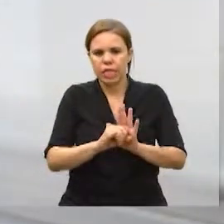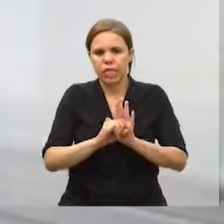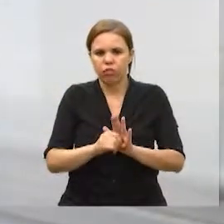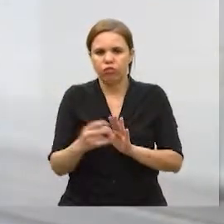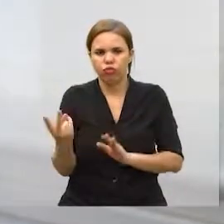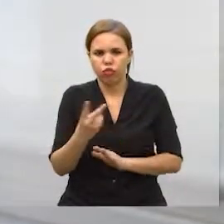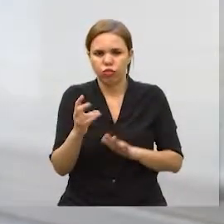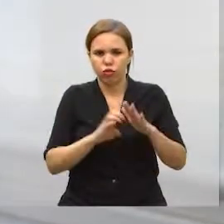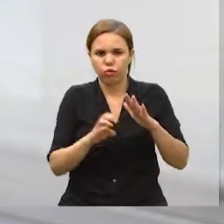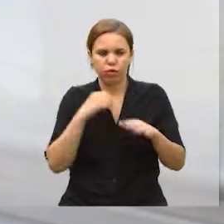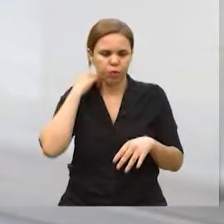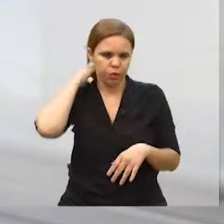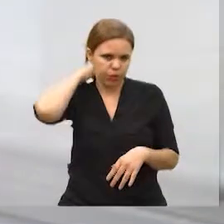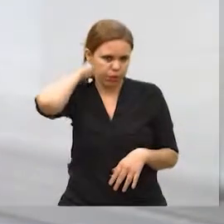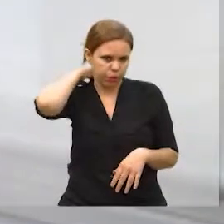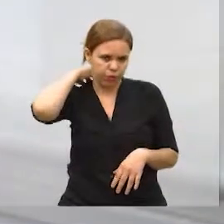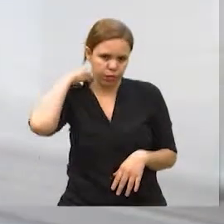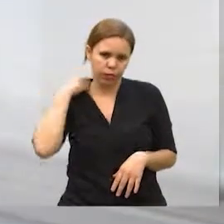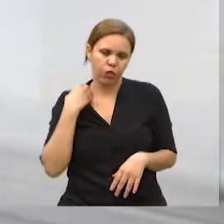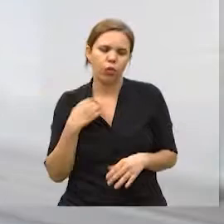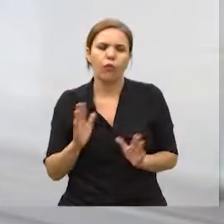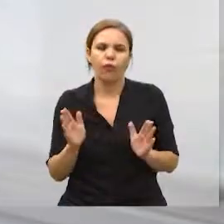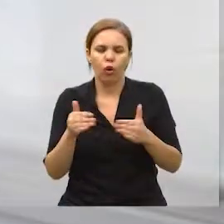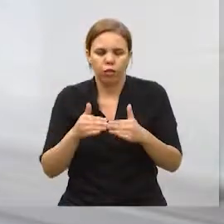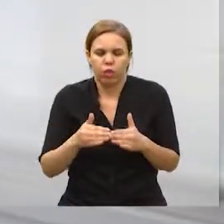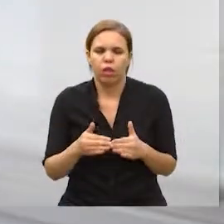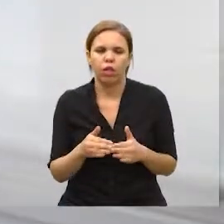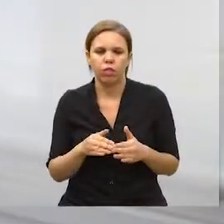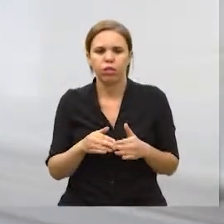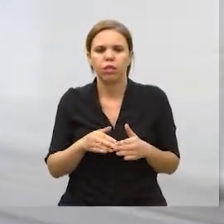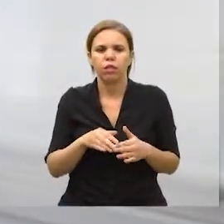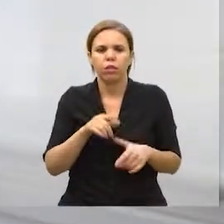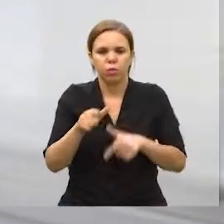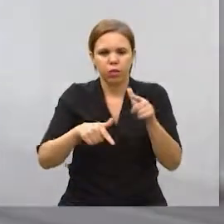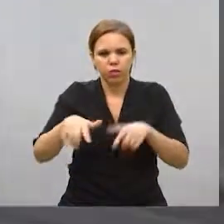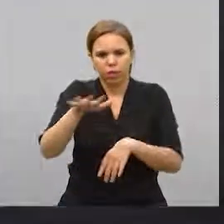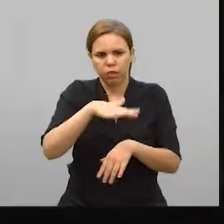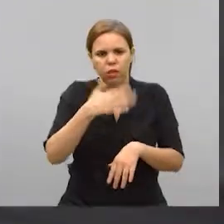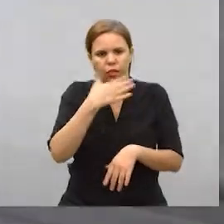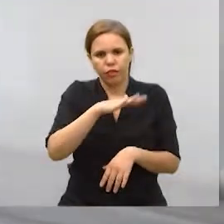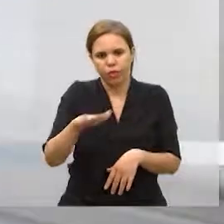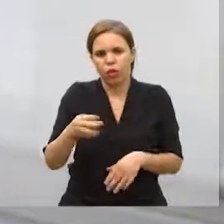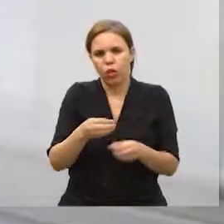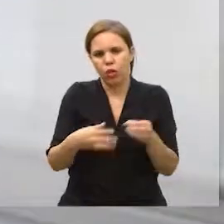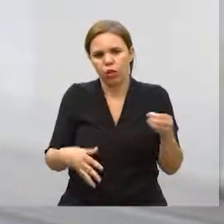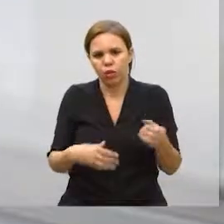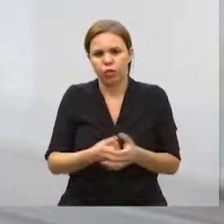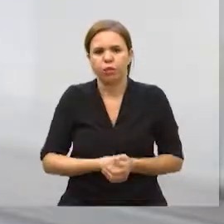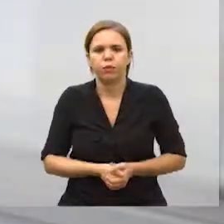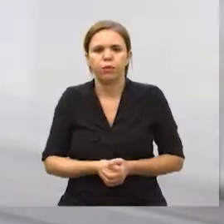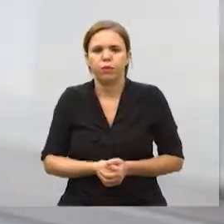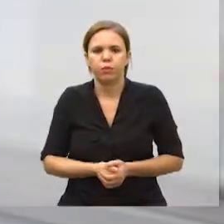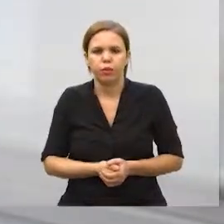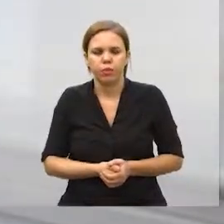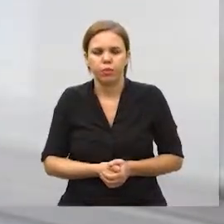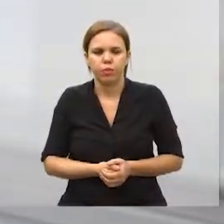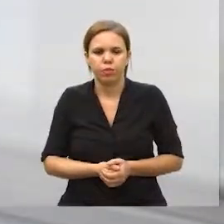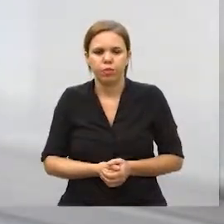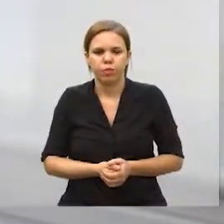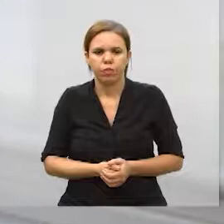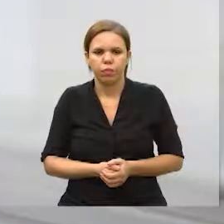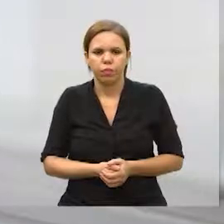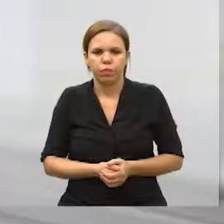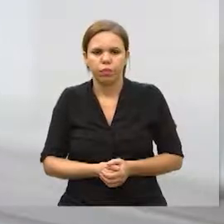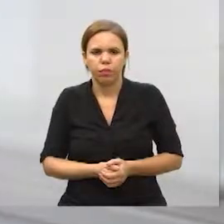a identidade das duas empresas voltadas para o segmento infantil. No conteúdo,